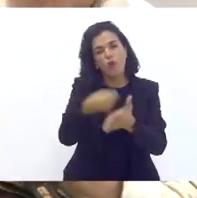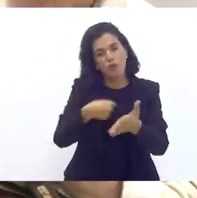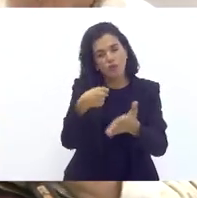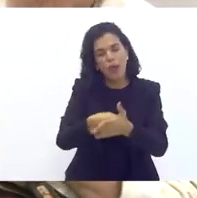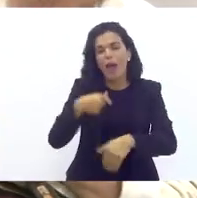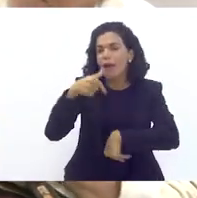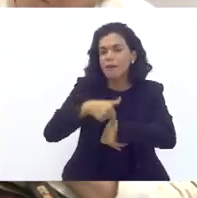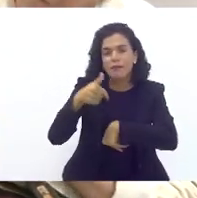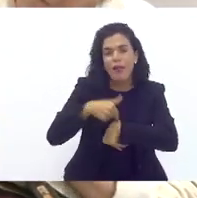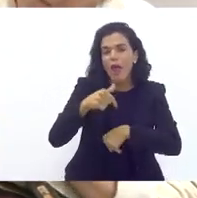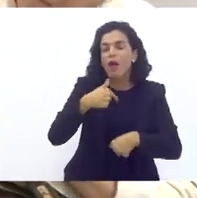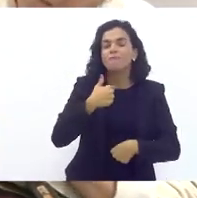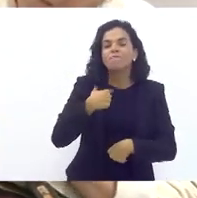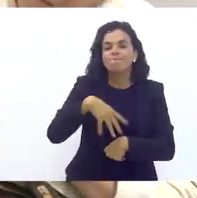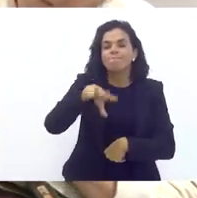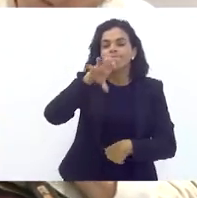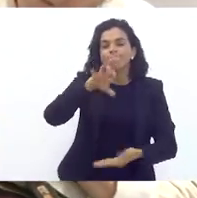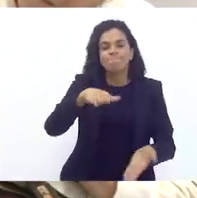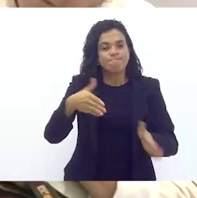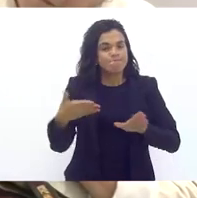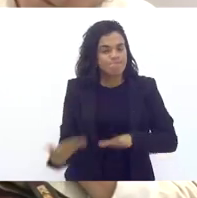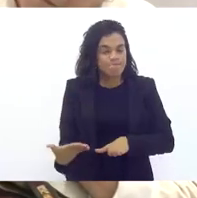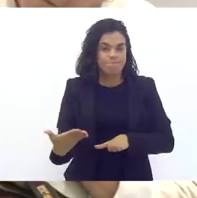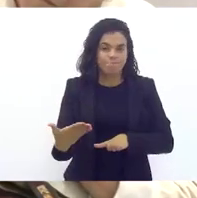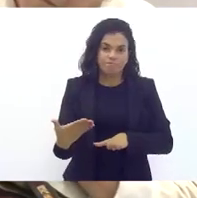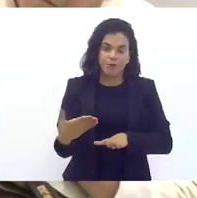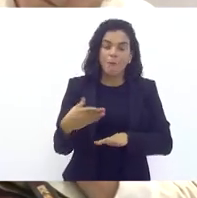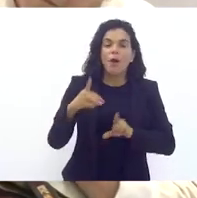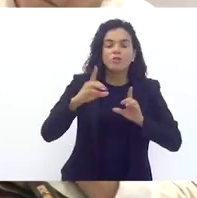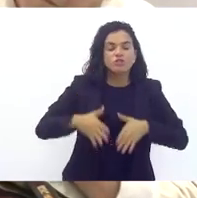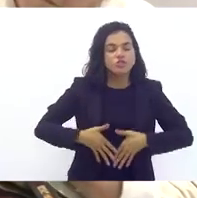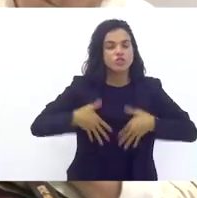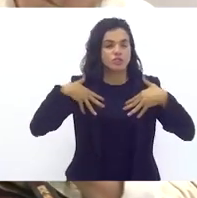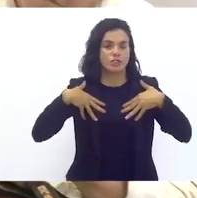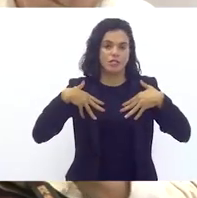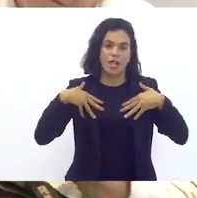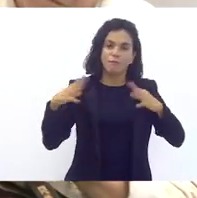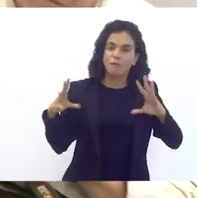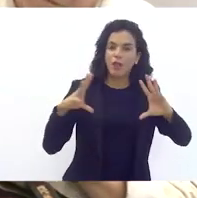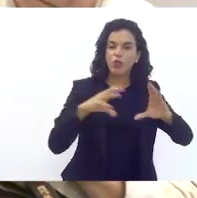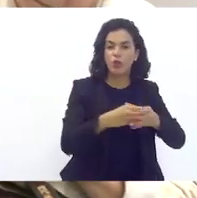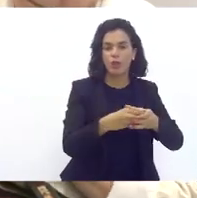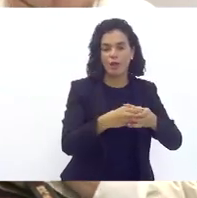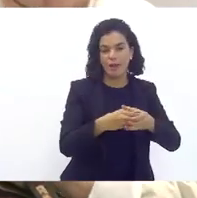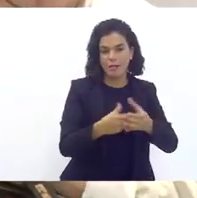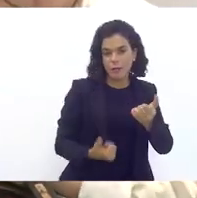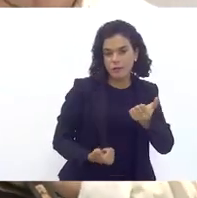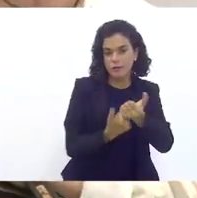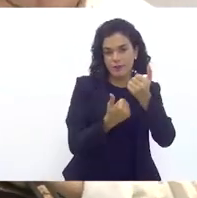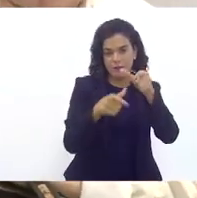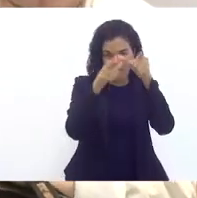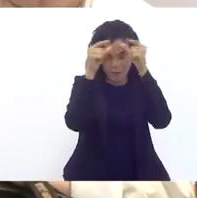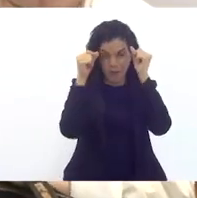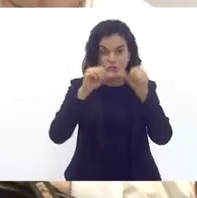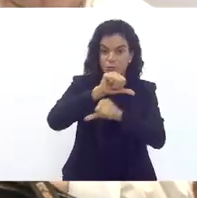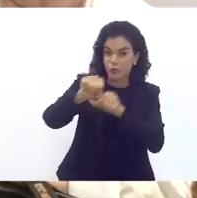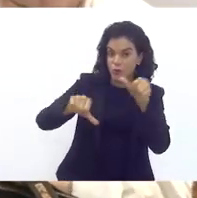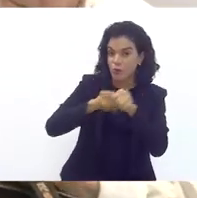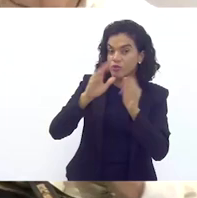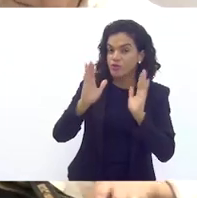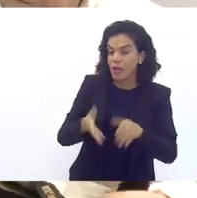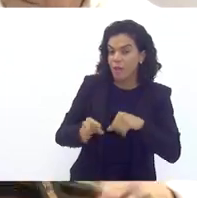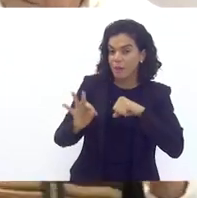o último respiro da minha vida por uma dignidade para esses auxiliares de enfermagem que já são técnicos de